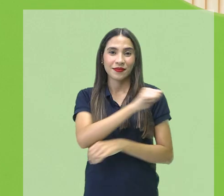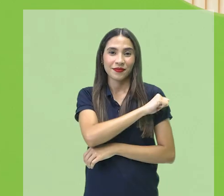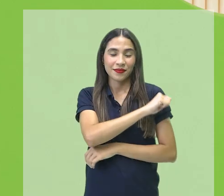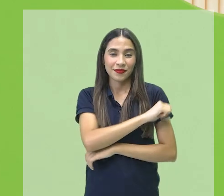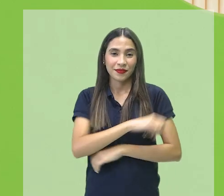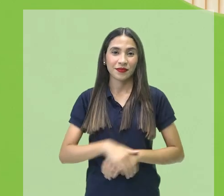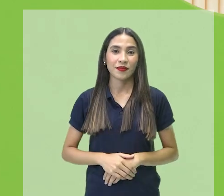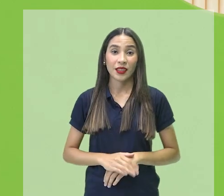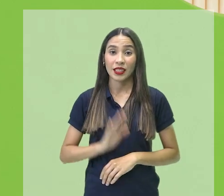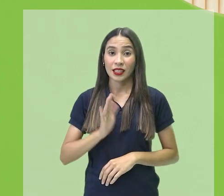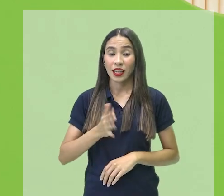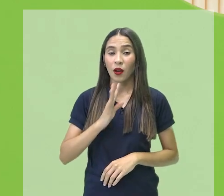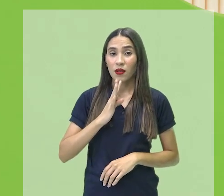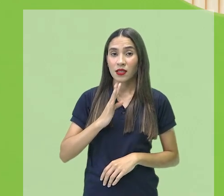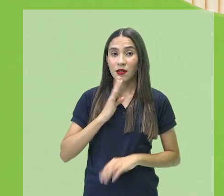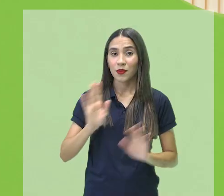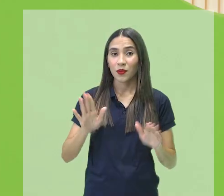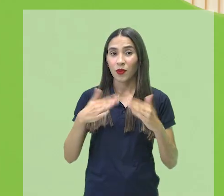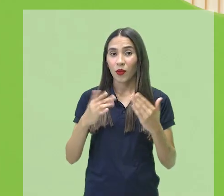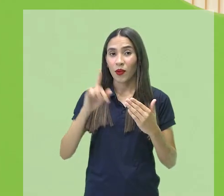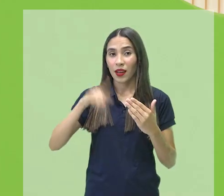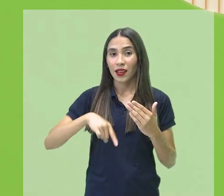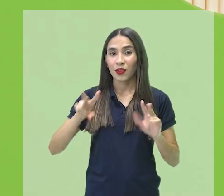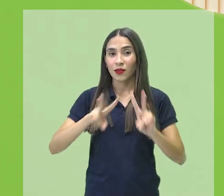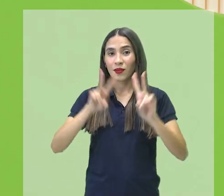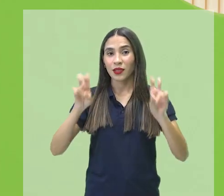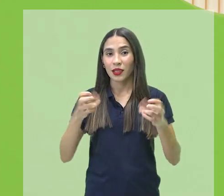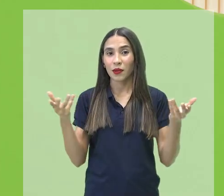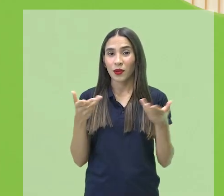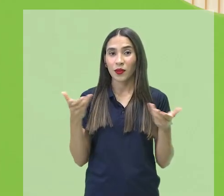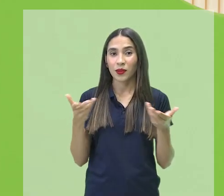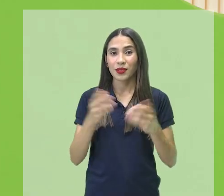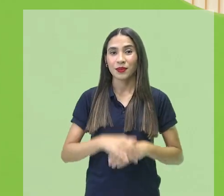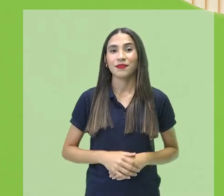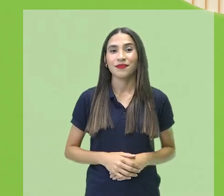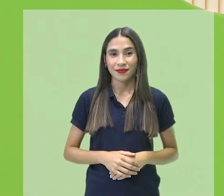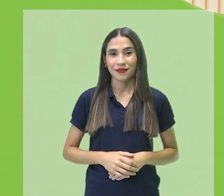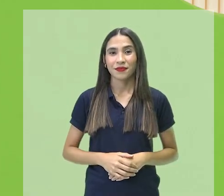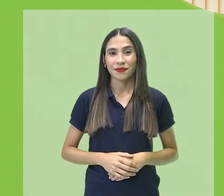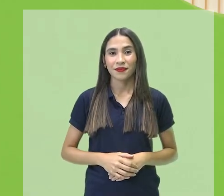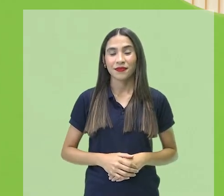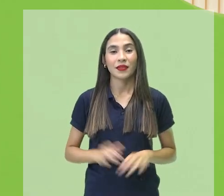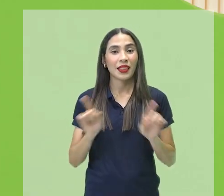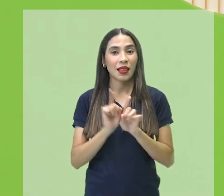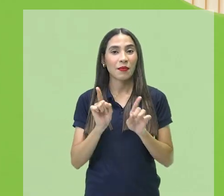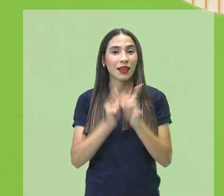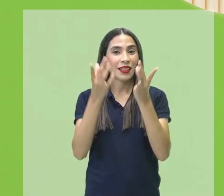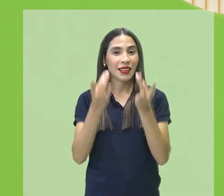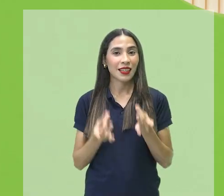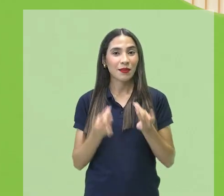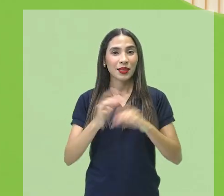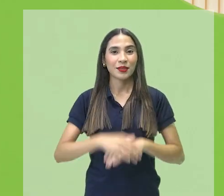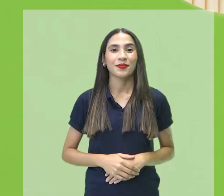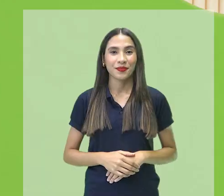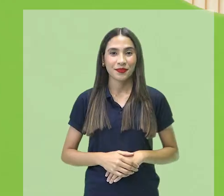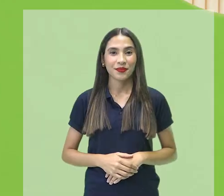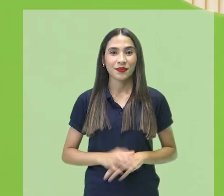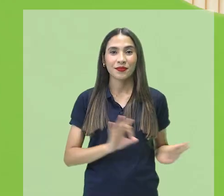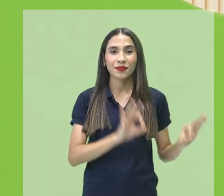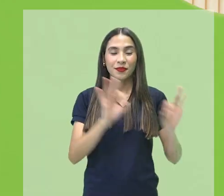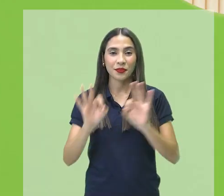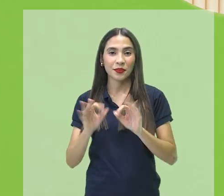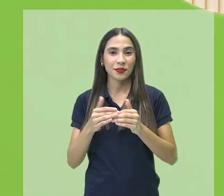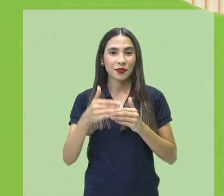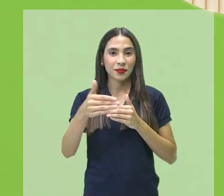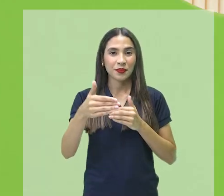Muito bem, pessoal. Agora que nós já conhecemos qual é o nosso objeto de conhecimento e o nosso detalhamento da